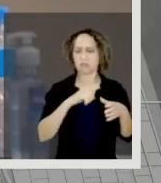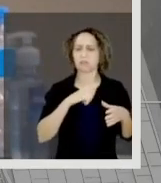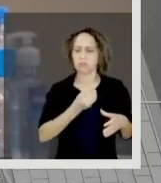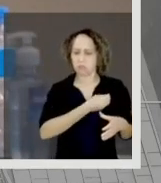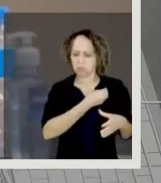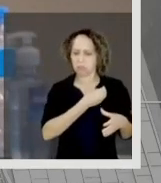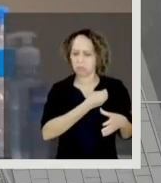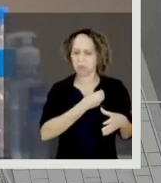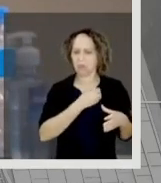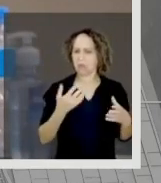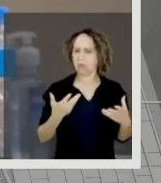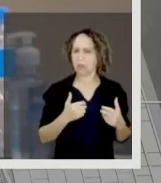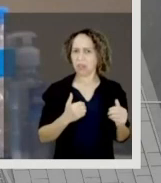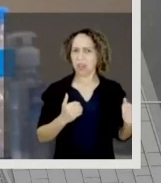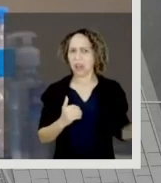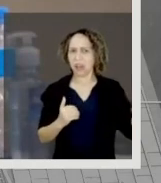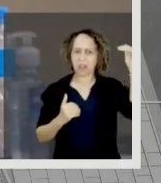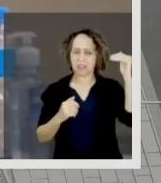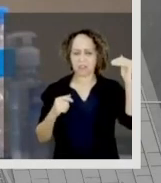votos, somando, quem sabe consiga, né, Guga?